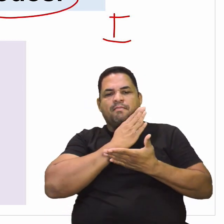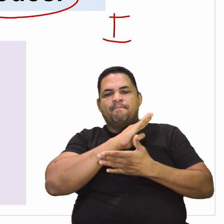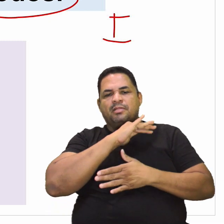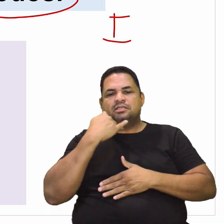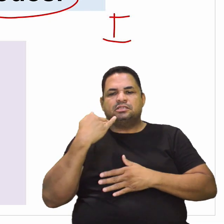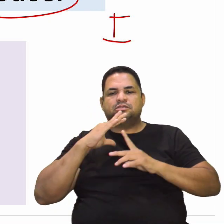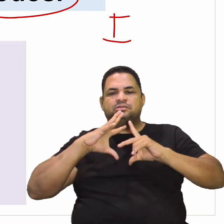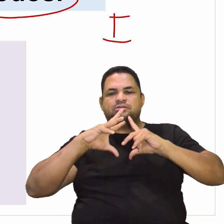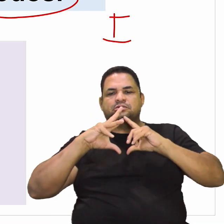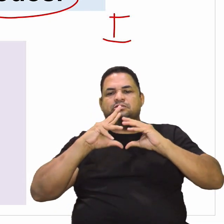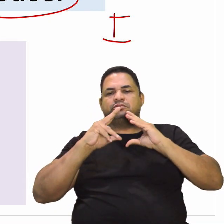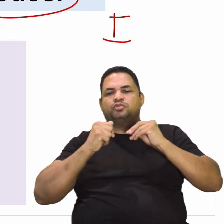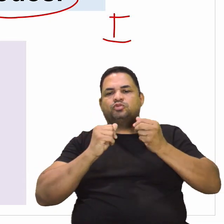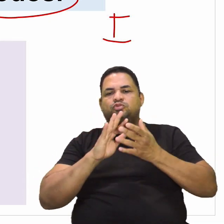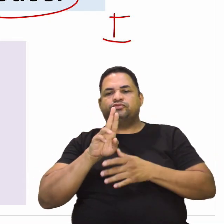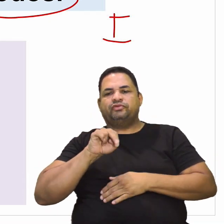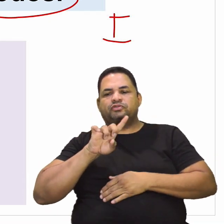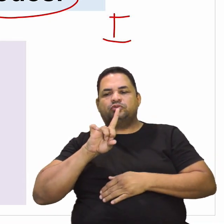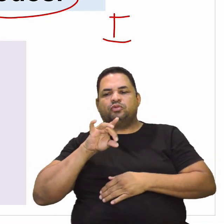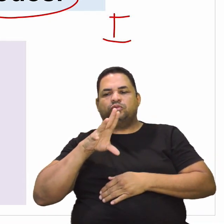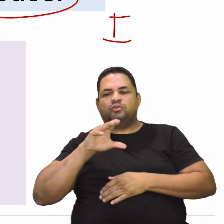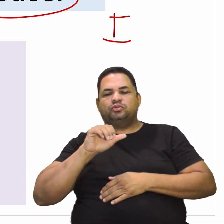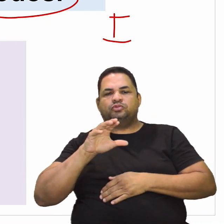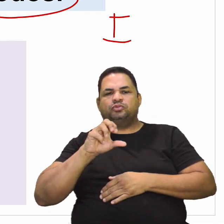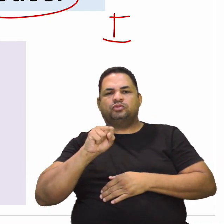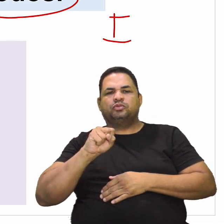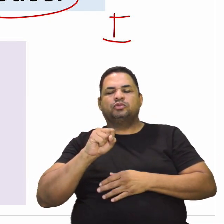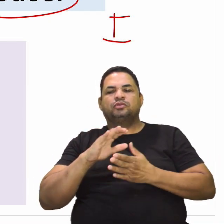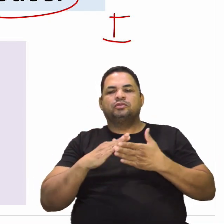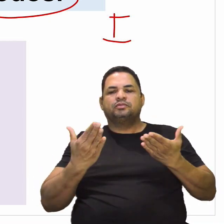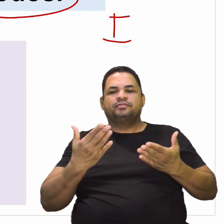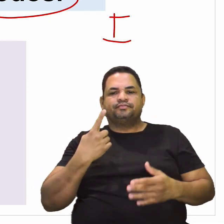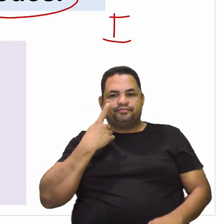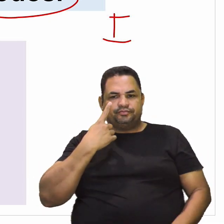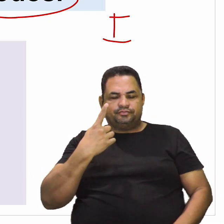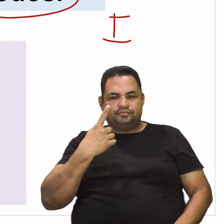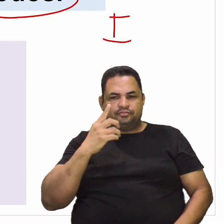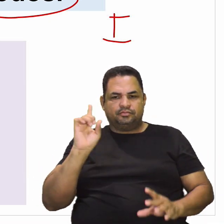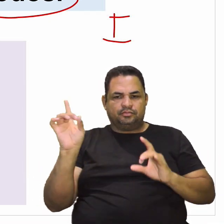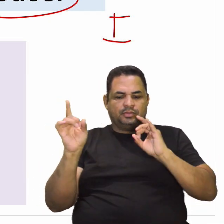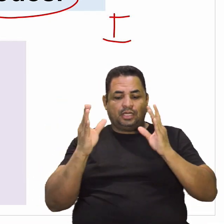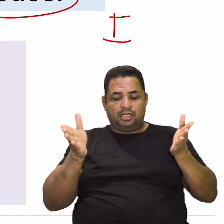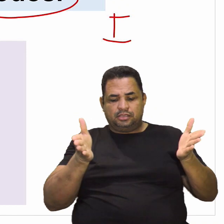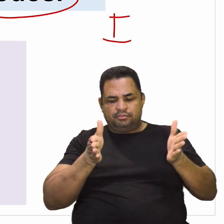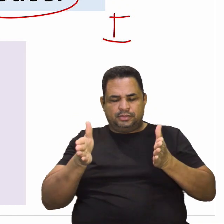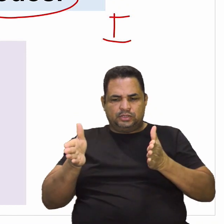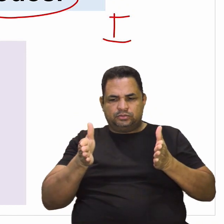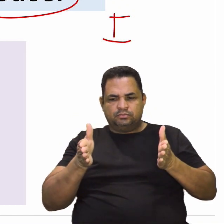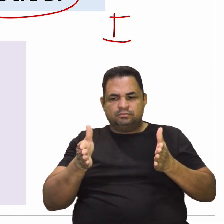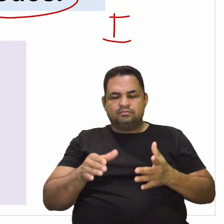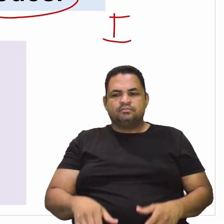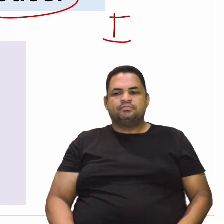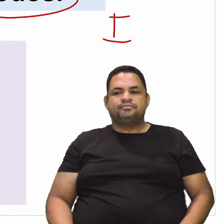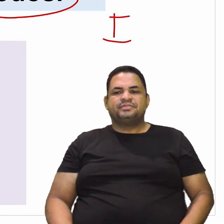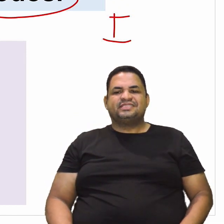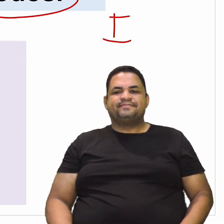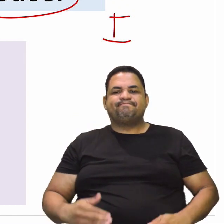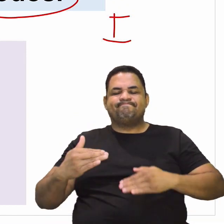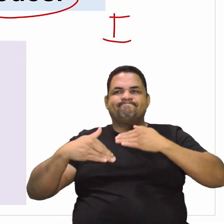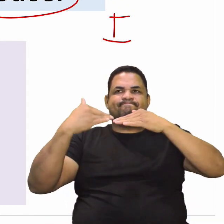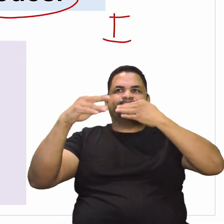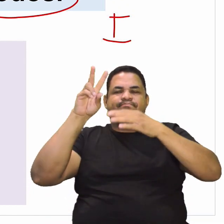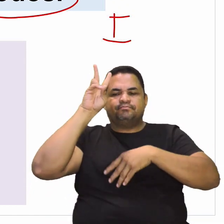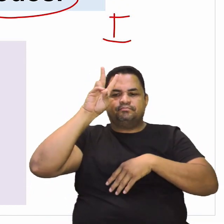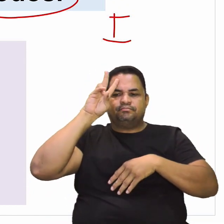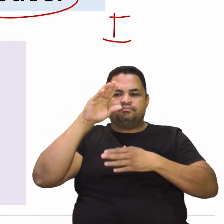os visigodos. É por isso que, olha, para cada momento, para cada evolução da